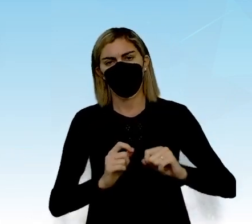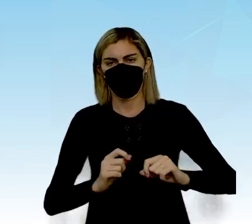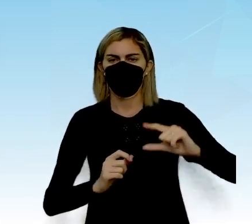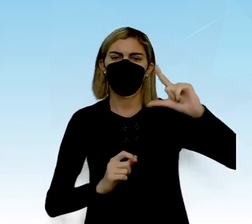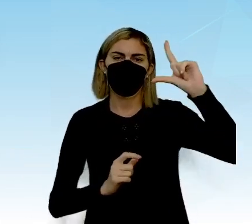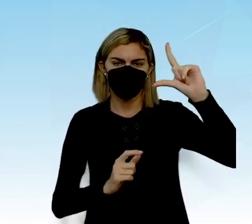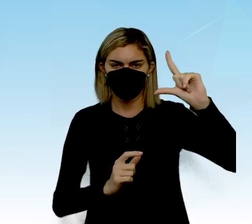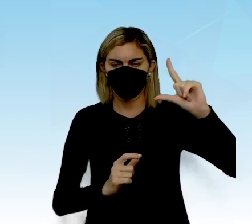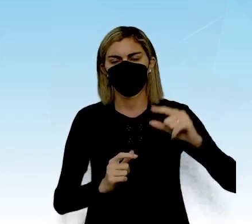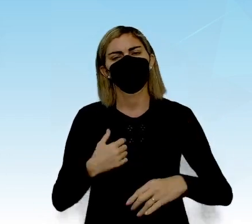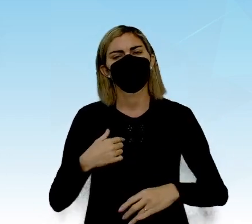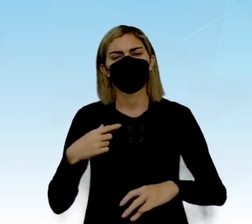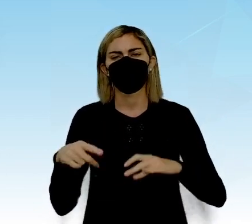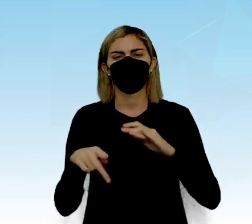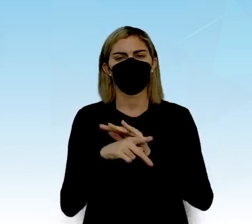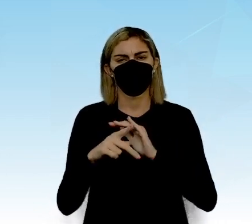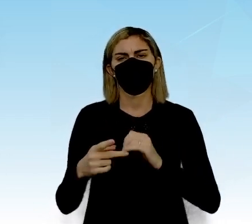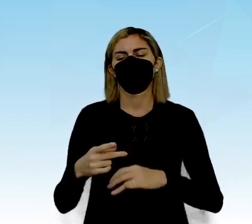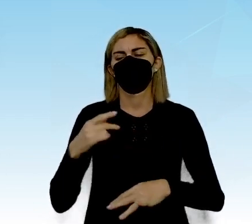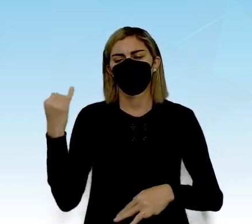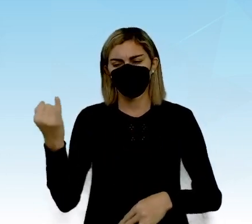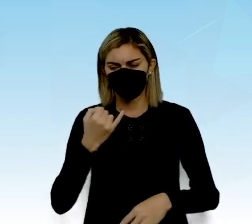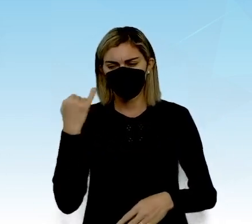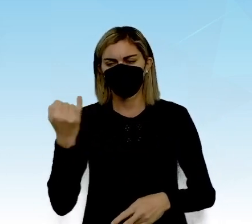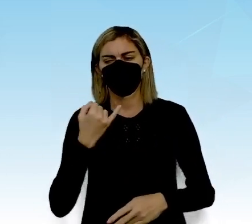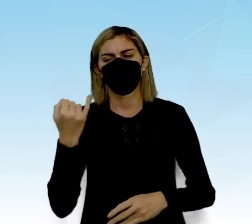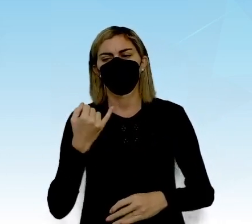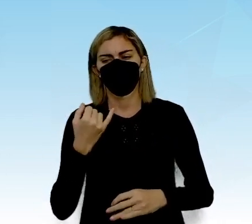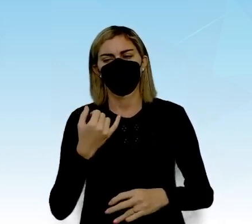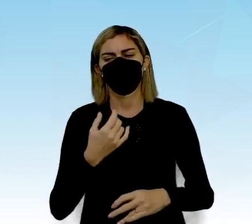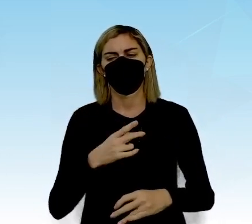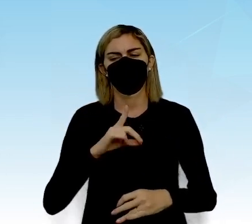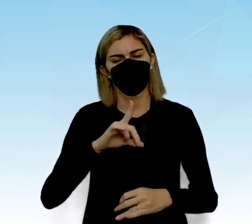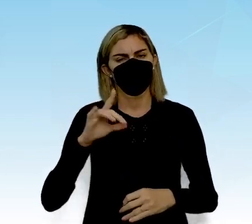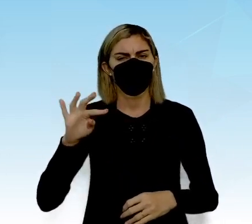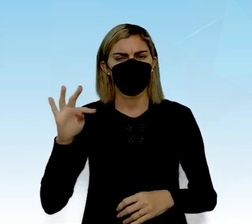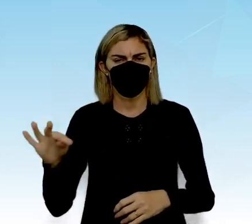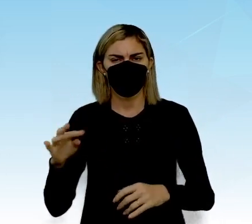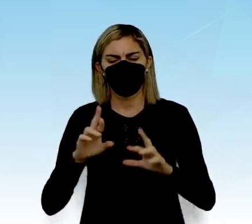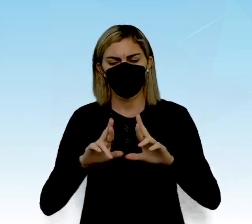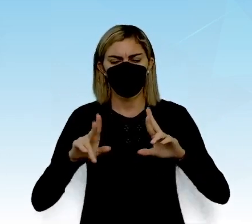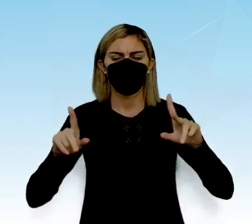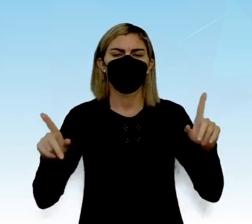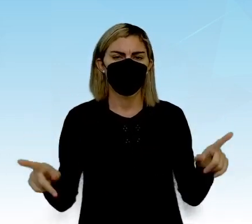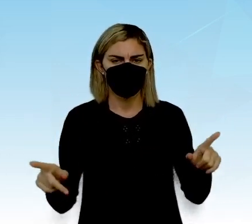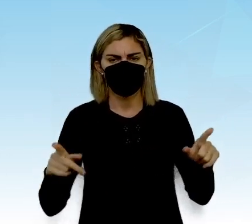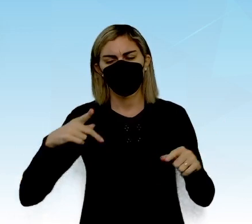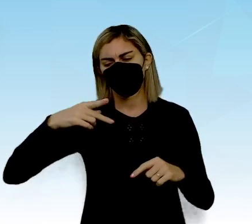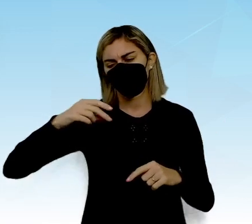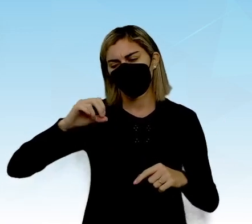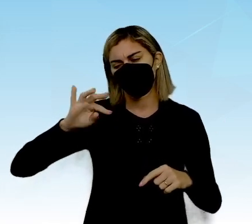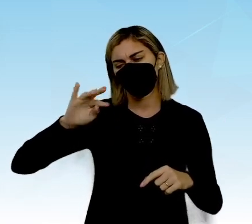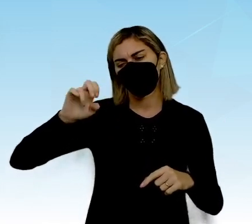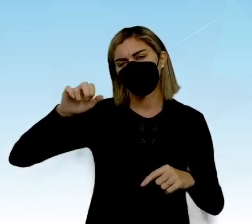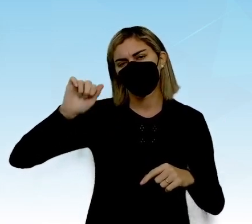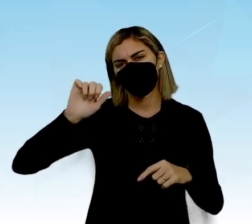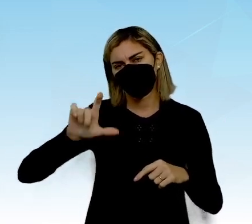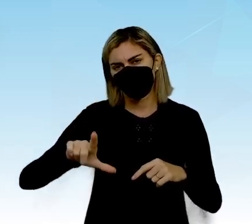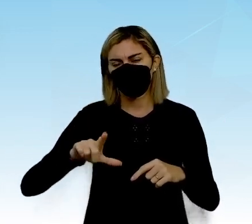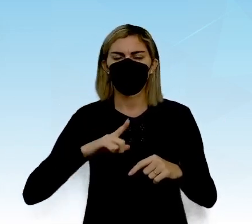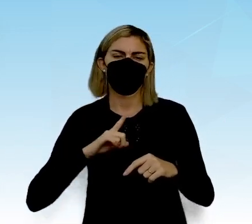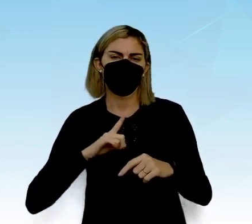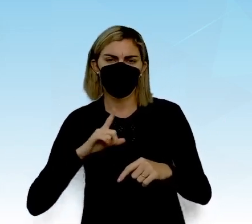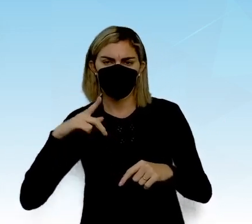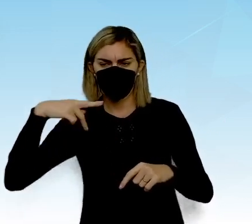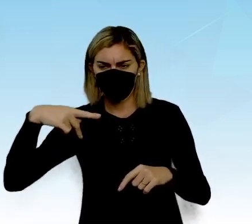povo, uma propriedade muito importante chamada de DDP. Chamada diferença de potencial, porque enquanto